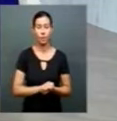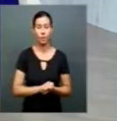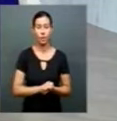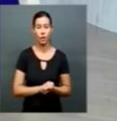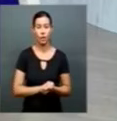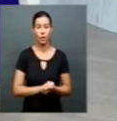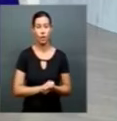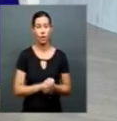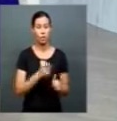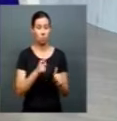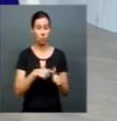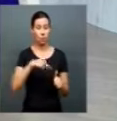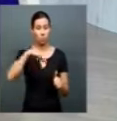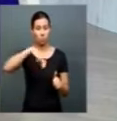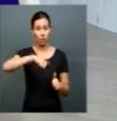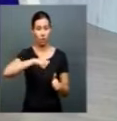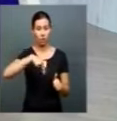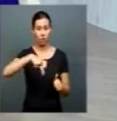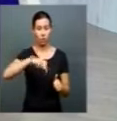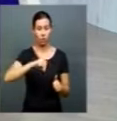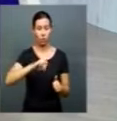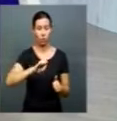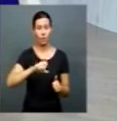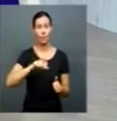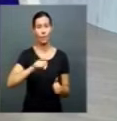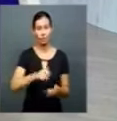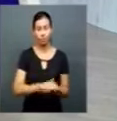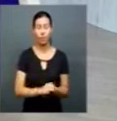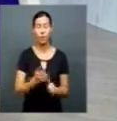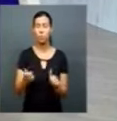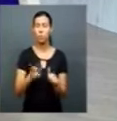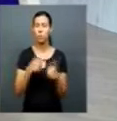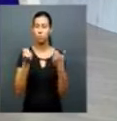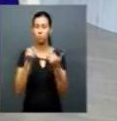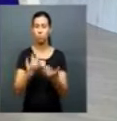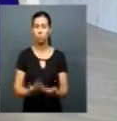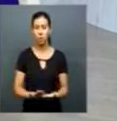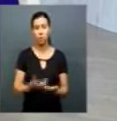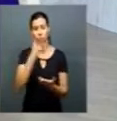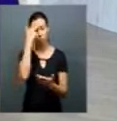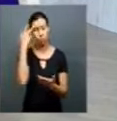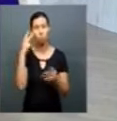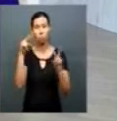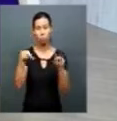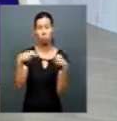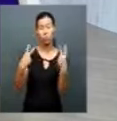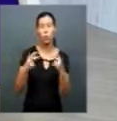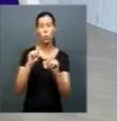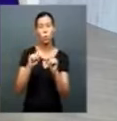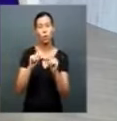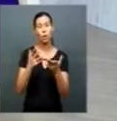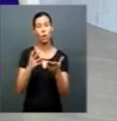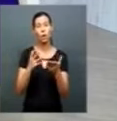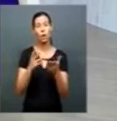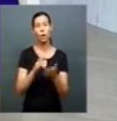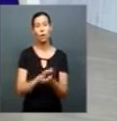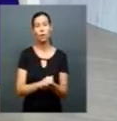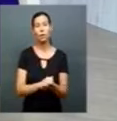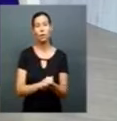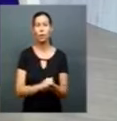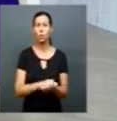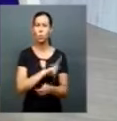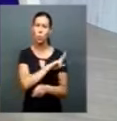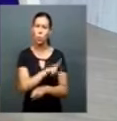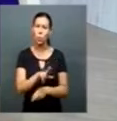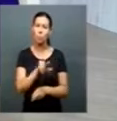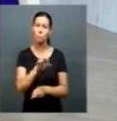Manuela, começando com você. Primeiramente, diga para a gente, para nós, para os nossos telespectadores, o que, que é a tal da